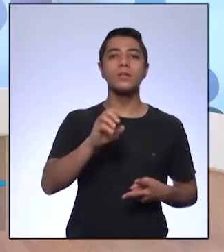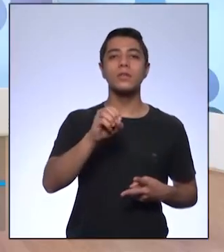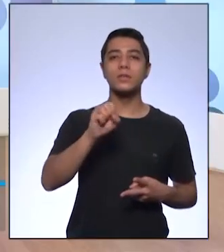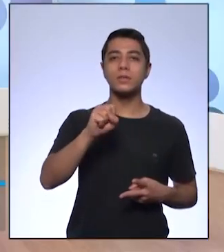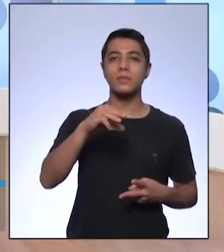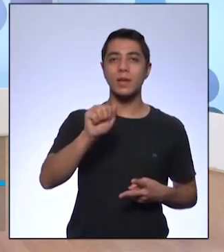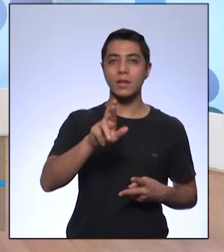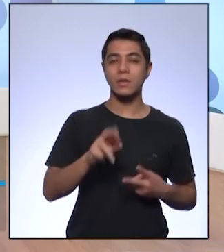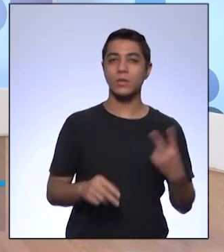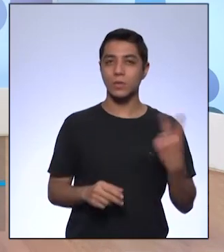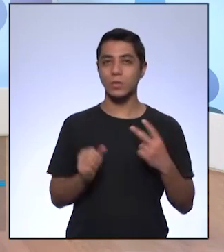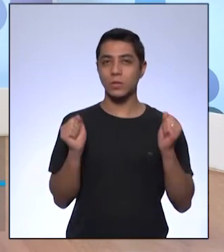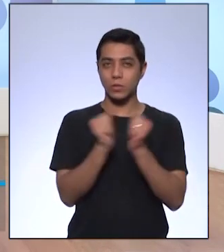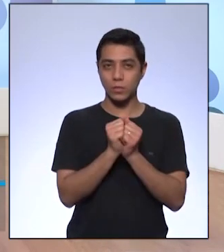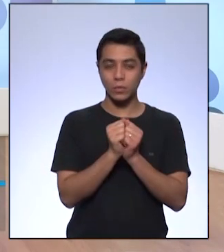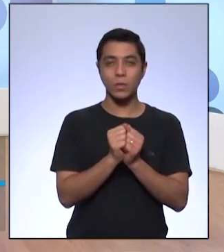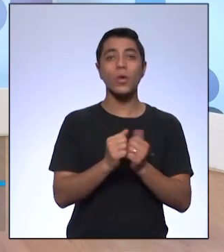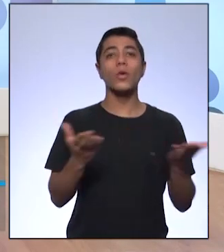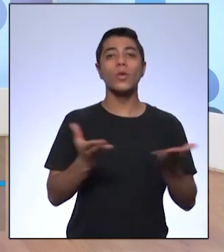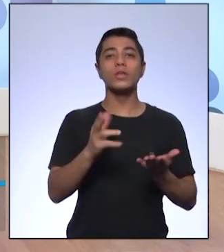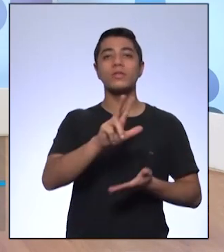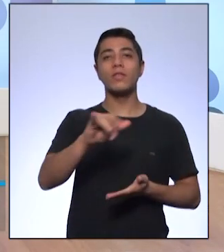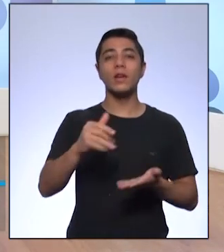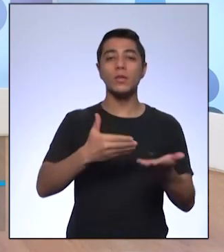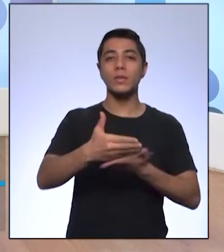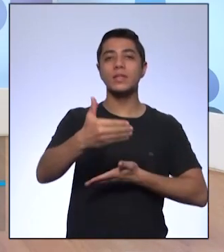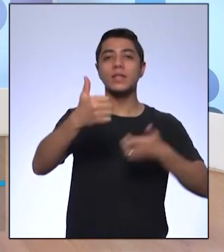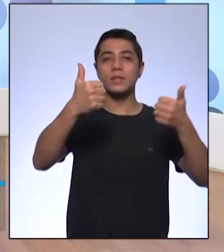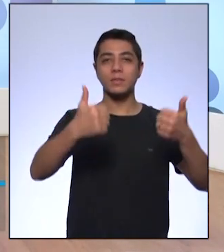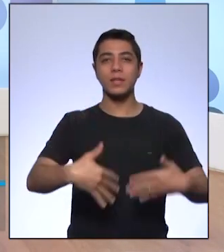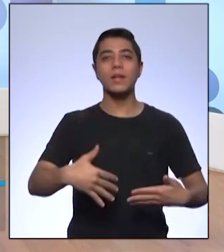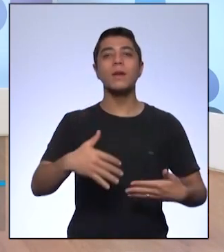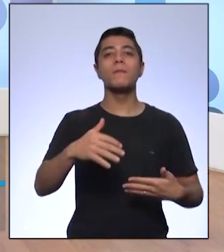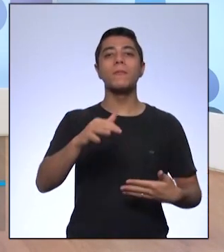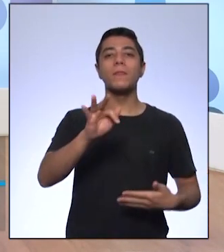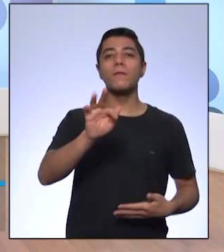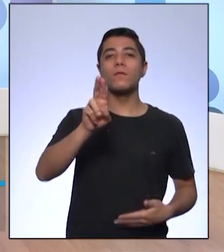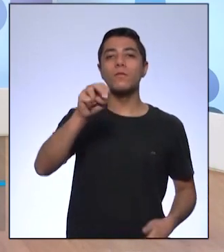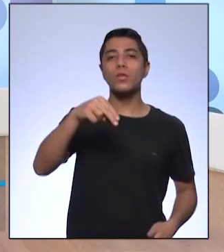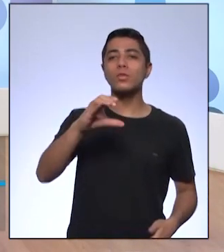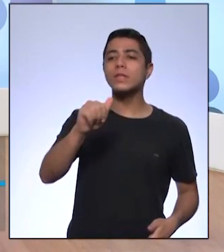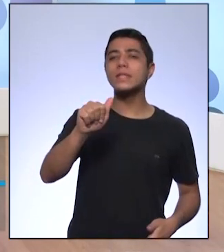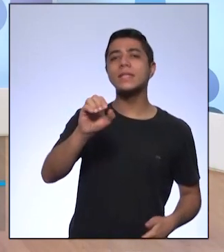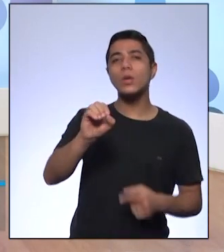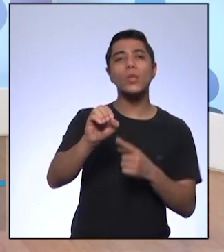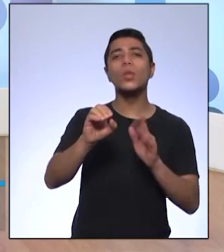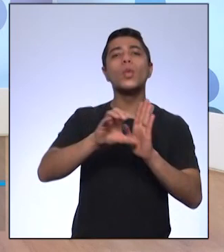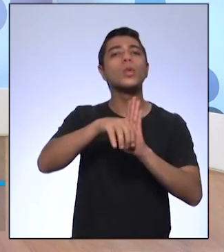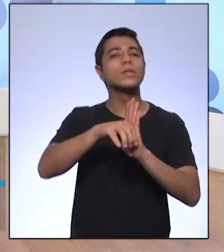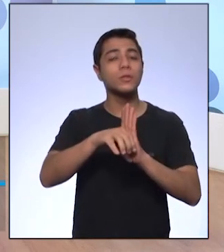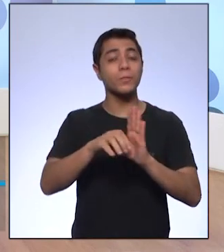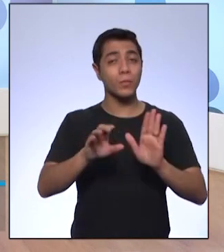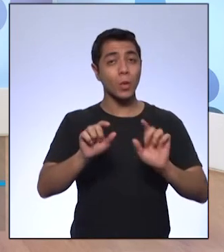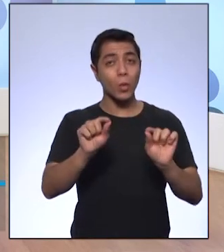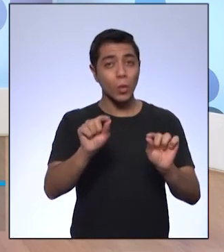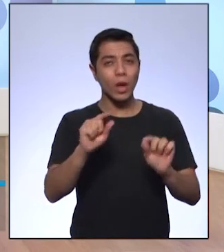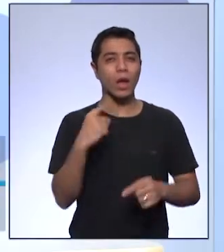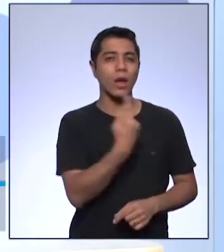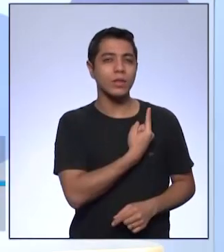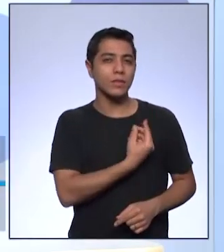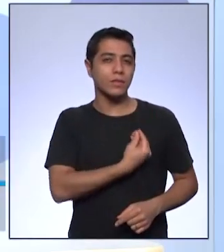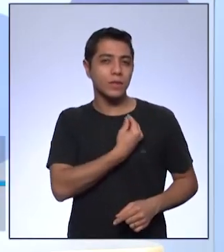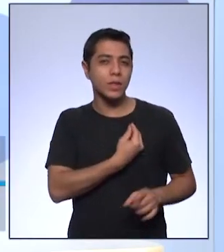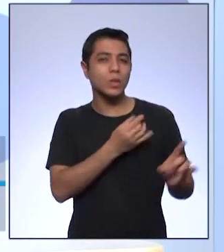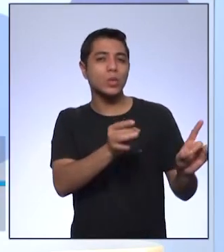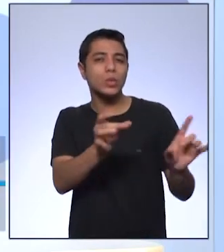vamos começar falando sobre um conceitozinho de função. Será que função é algo que está no nosso cotidiano, que está na nossa rotina? Sempre, o que você acha? tudo